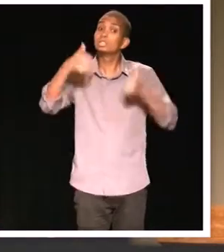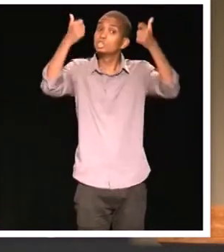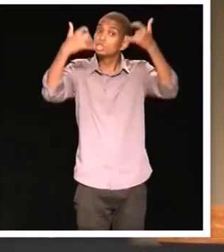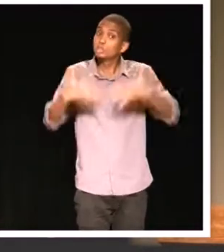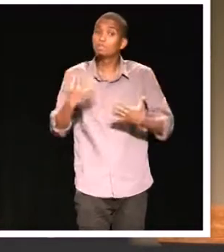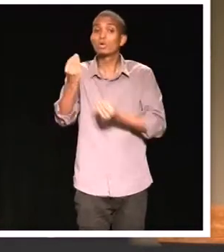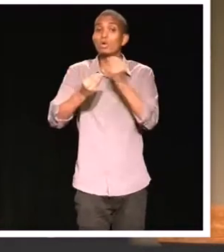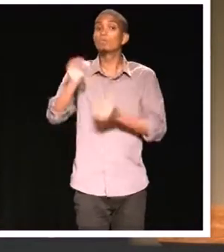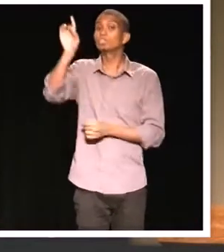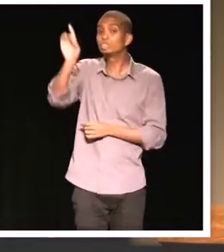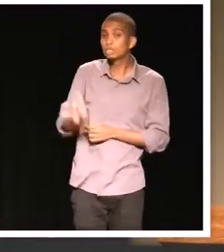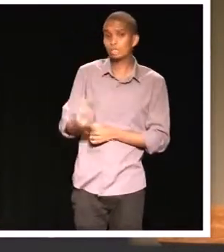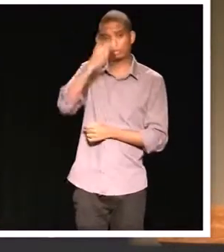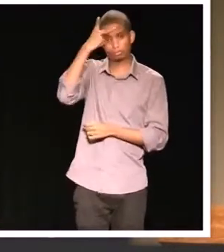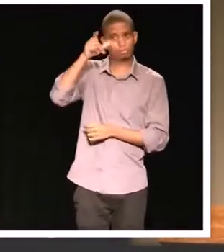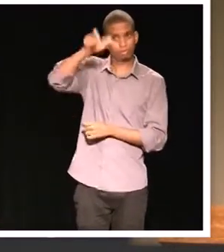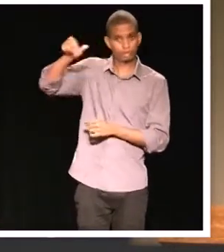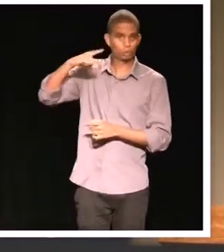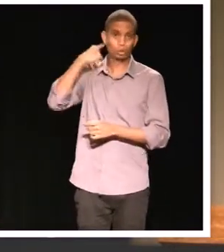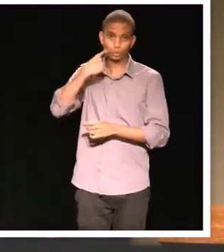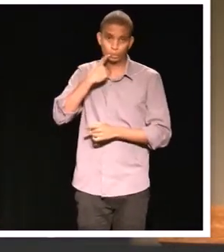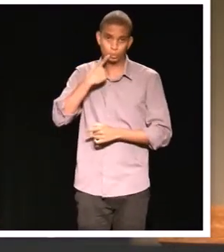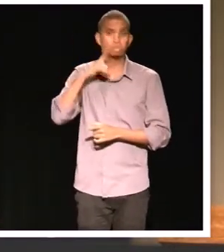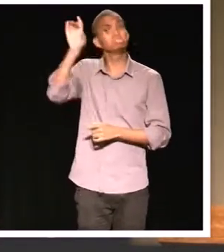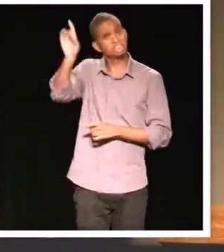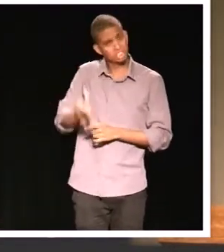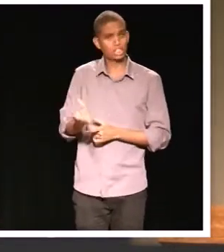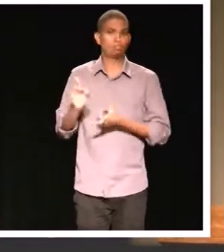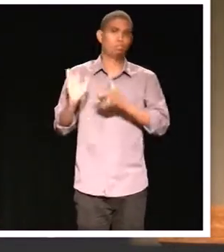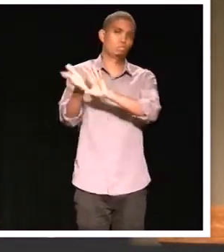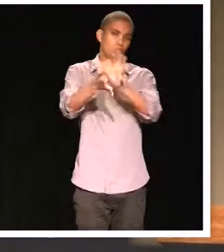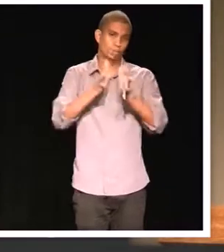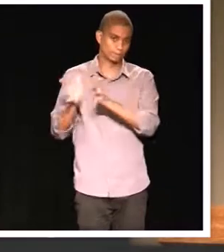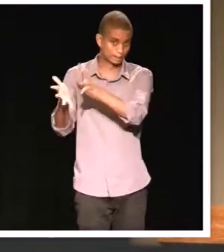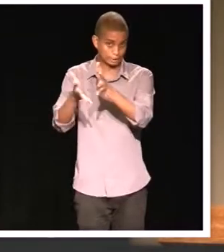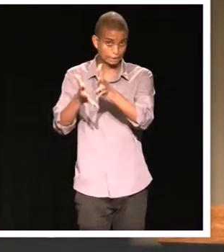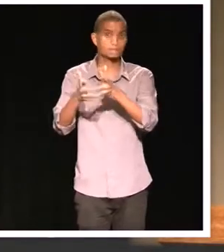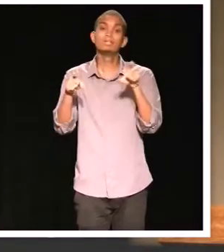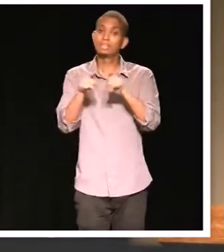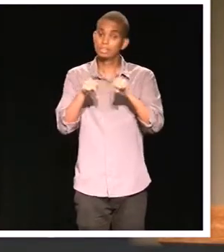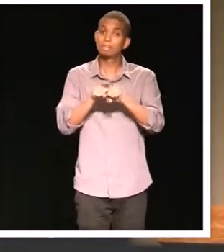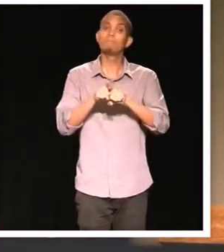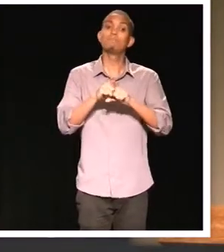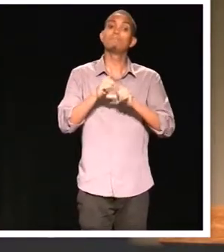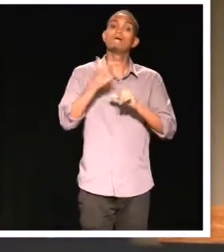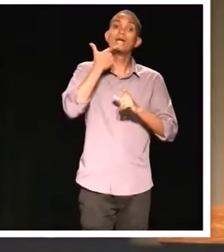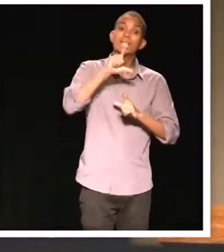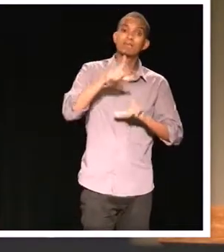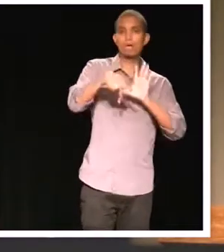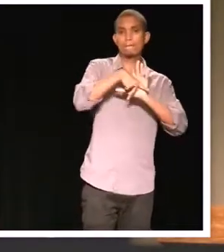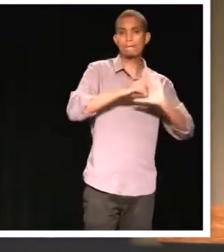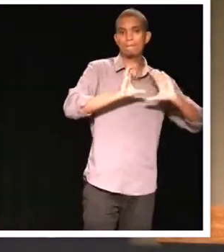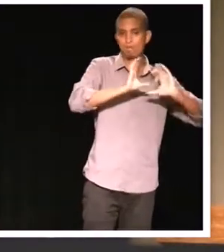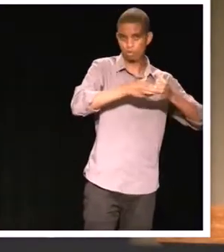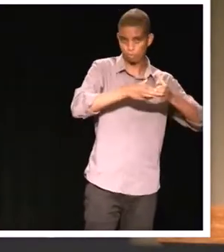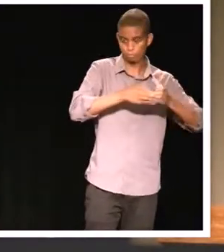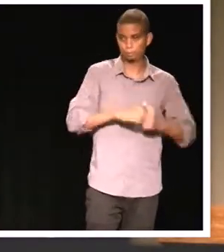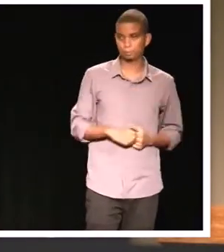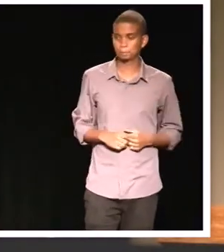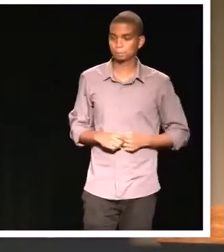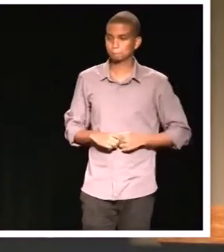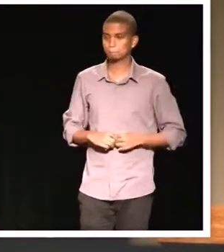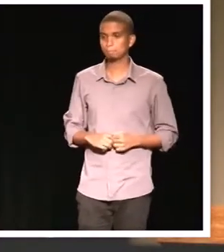o direito das pessoas surdas à língua de sinais e como língua da sua comunidade.